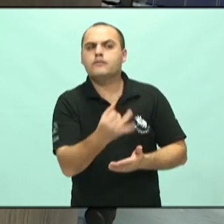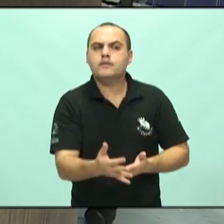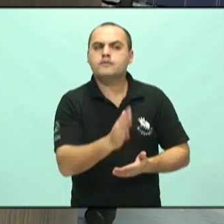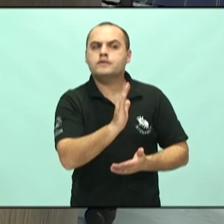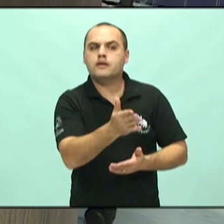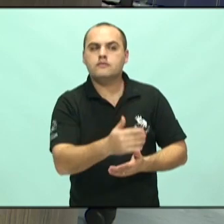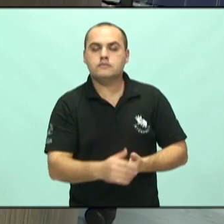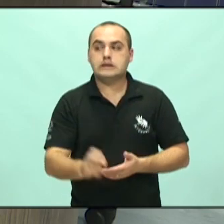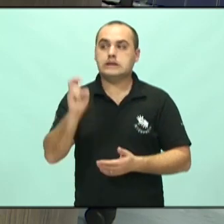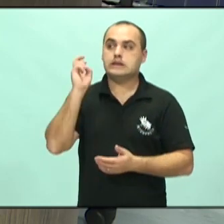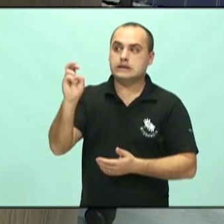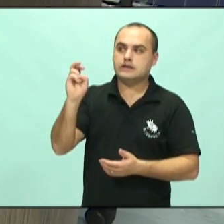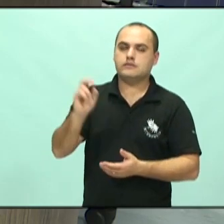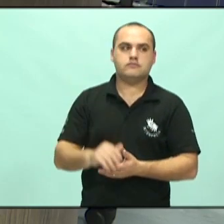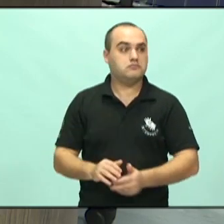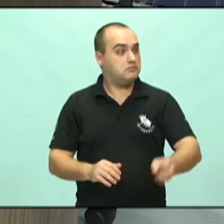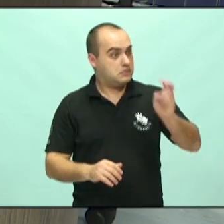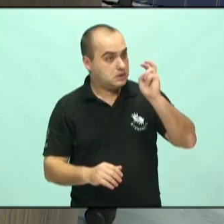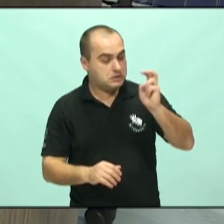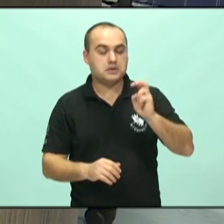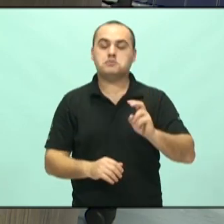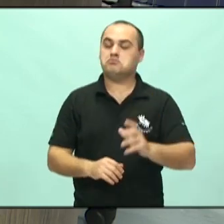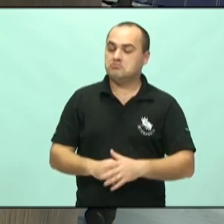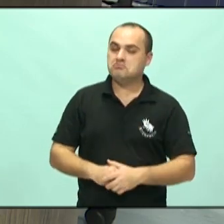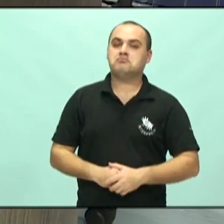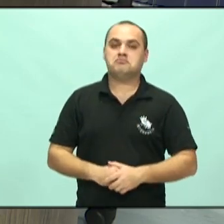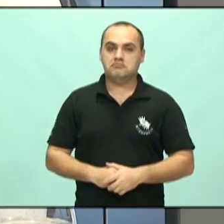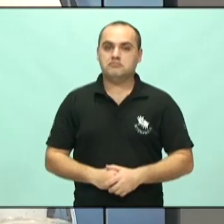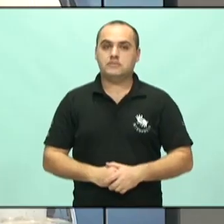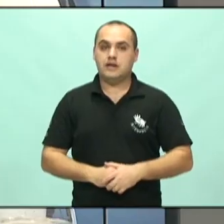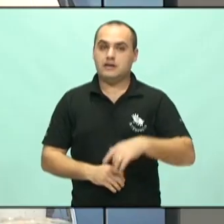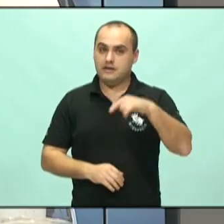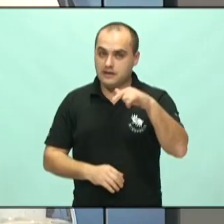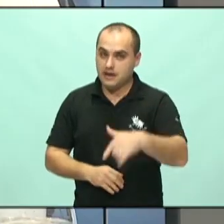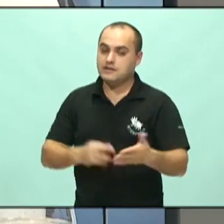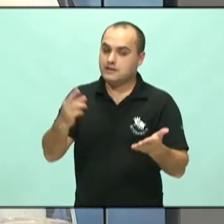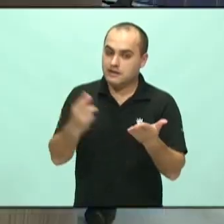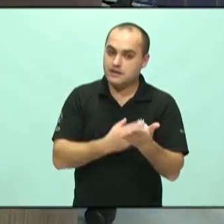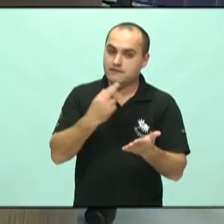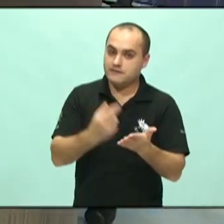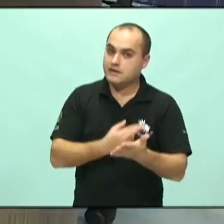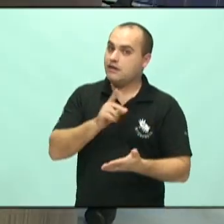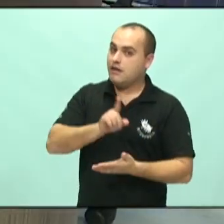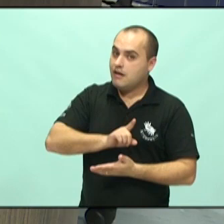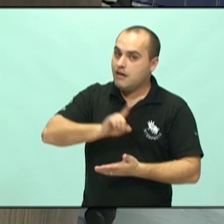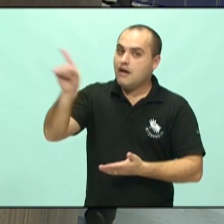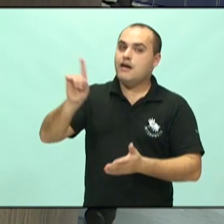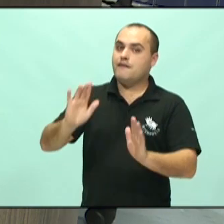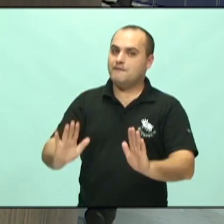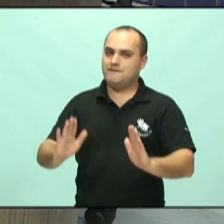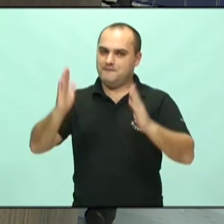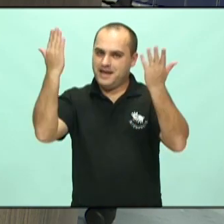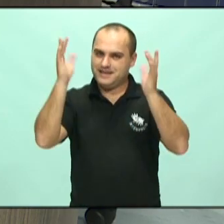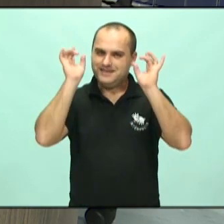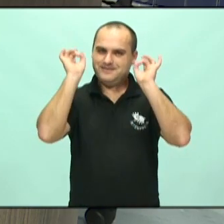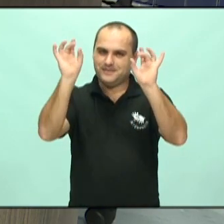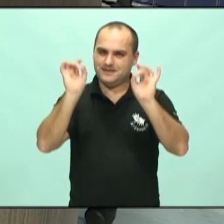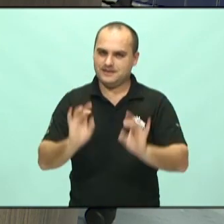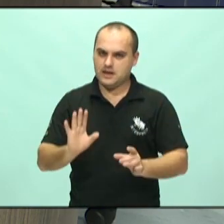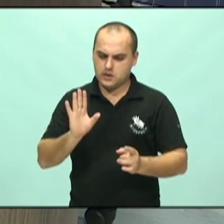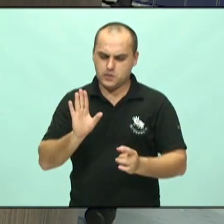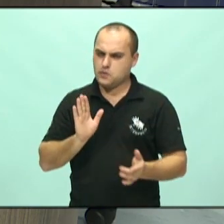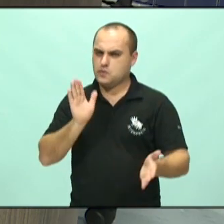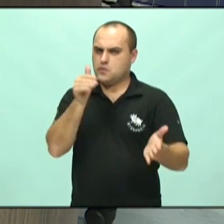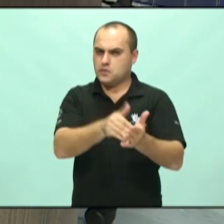edição. Nós não somos somos fracos. E a gente vai lançar, então, essa revista nesse evento comemorativo. É o último dia de programação.